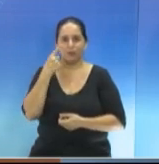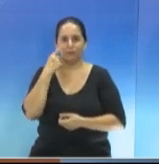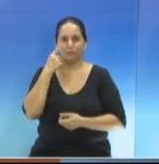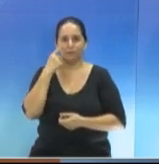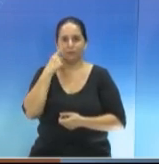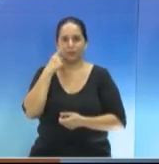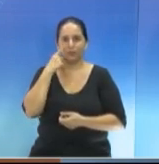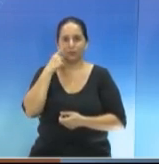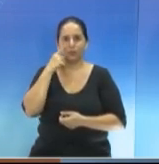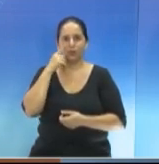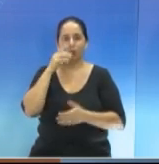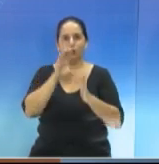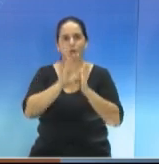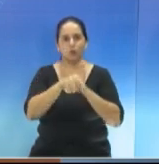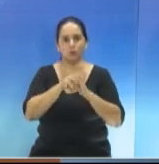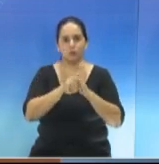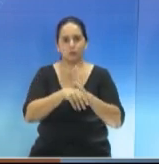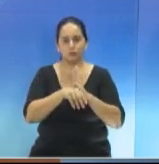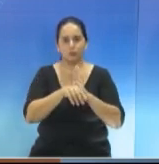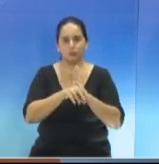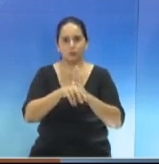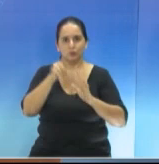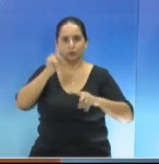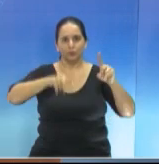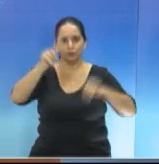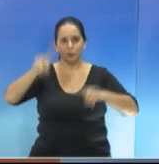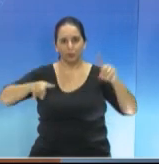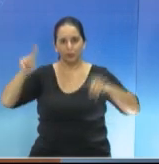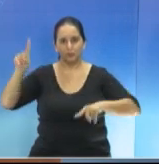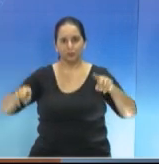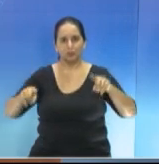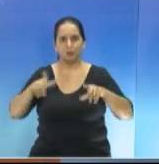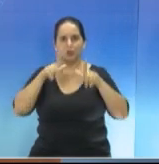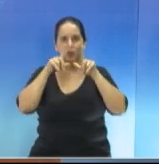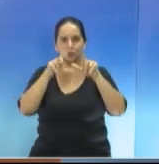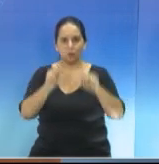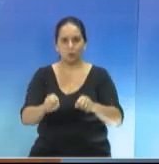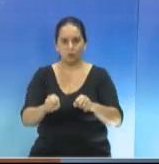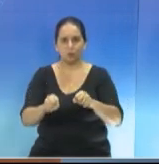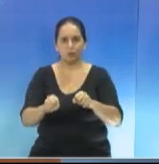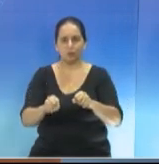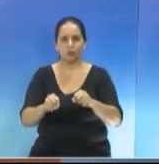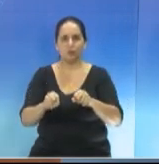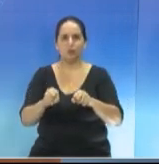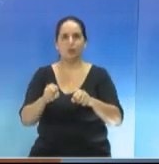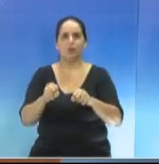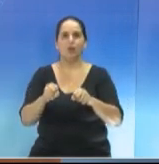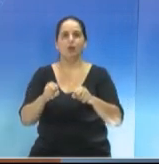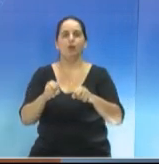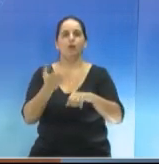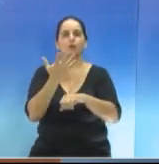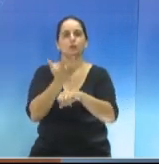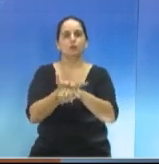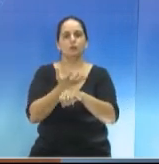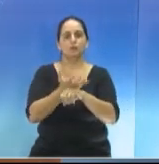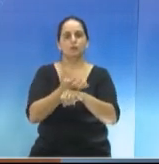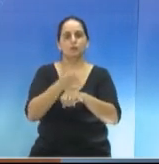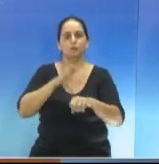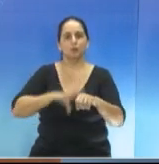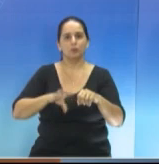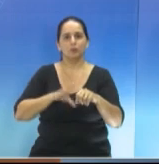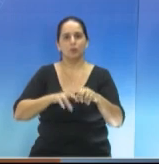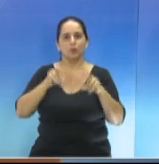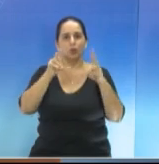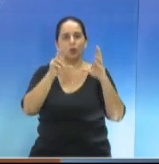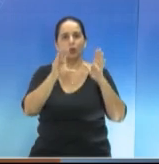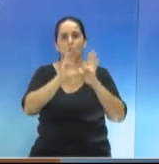olhassem os conteúdos variação linguística, acredito que seja lá para o primeiro bimestre, então vocês vão fazer uma revisão, interpretação